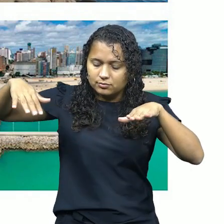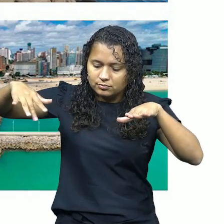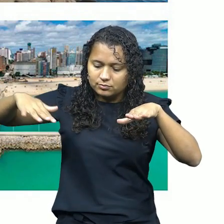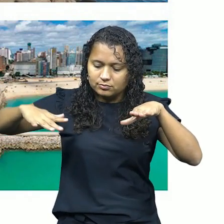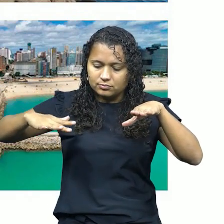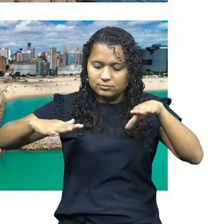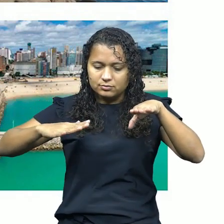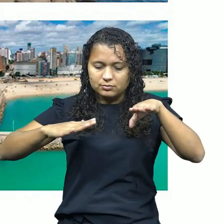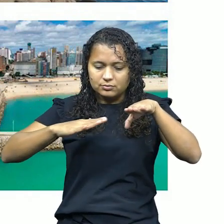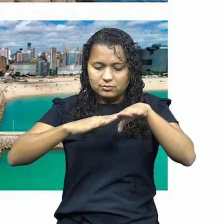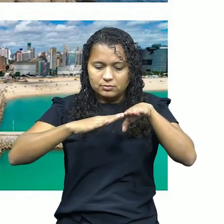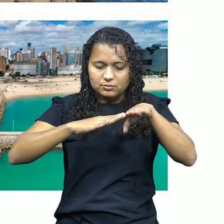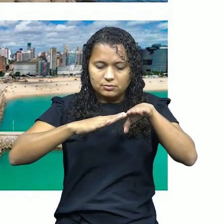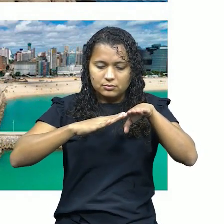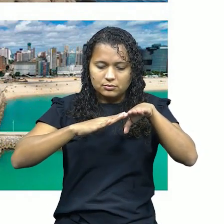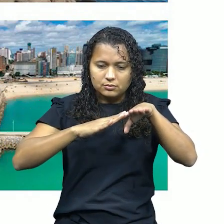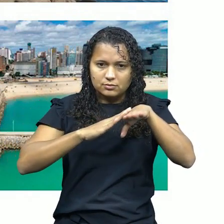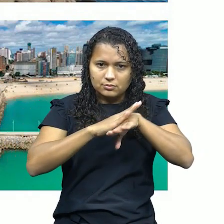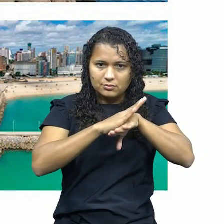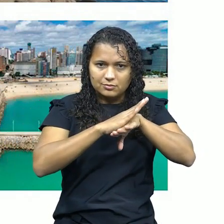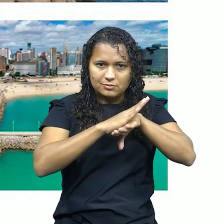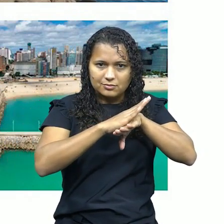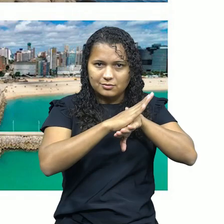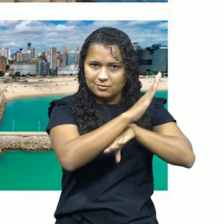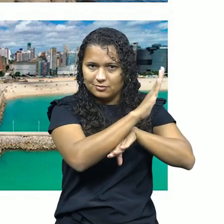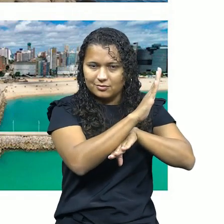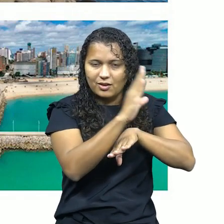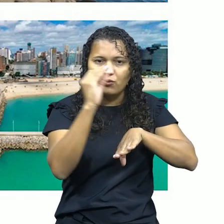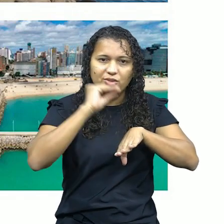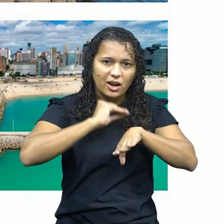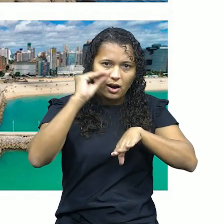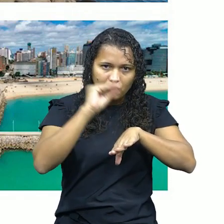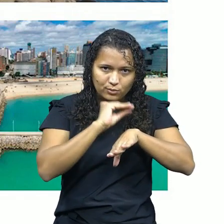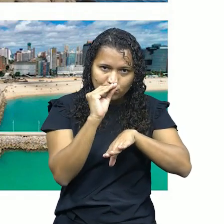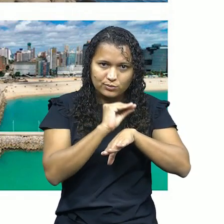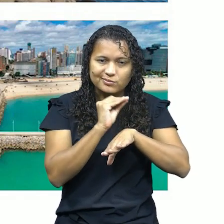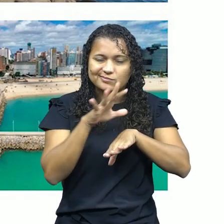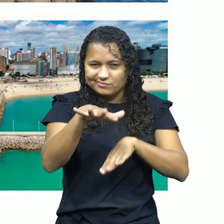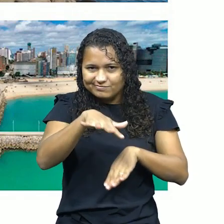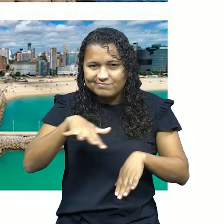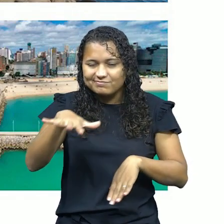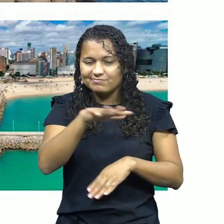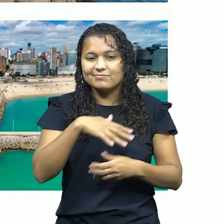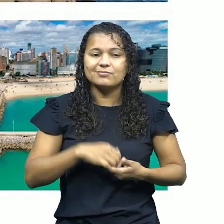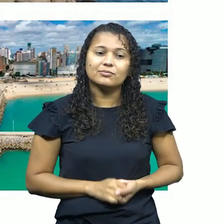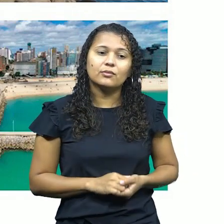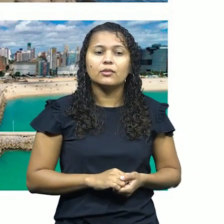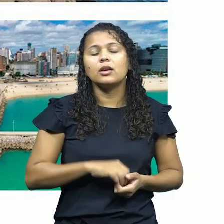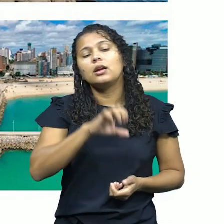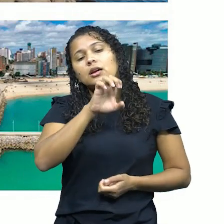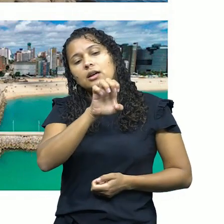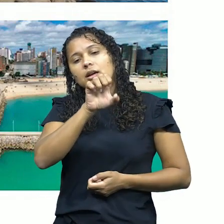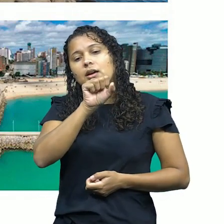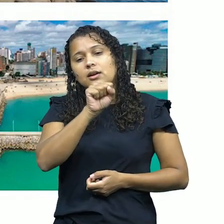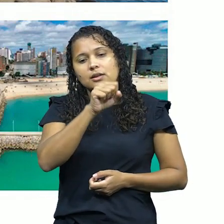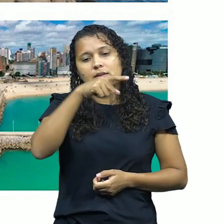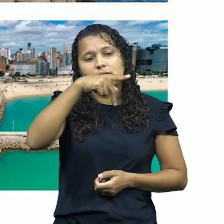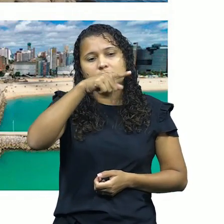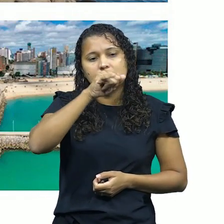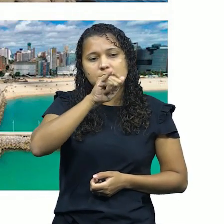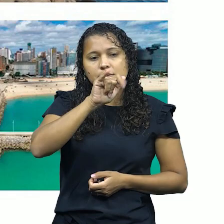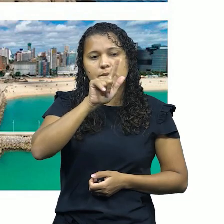diminuir o efeito das ondas do mar batendo naquela região, naquele ambiente. E o que são